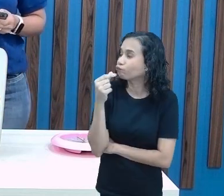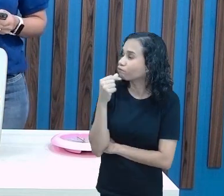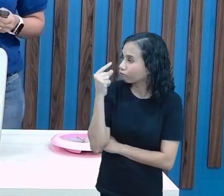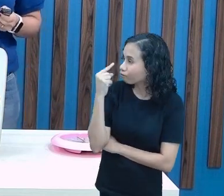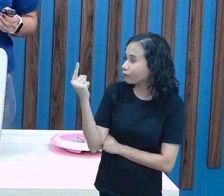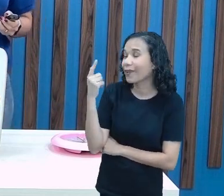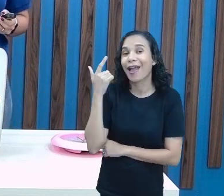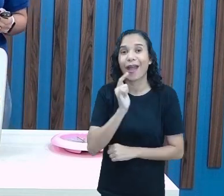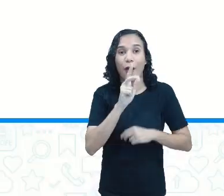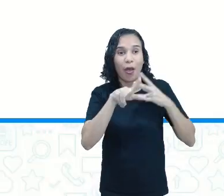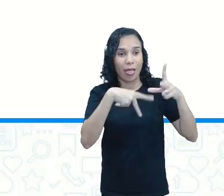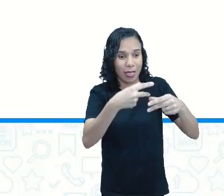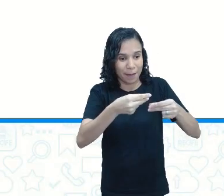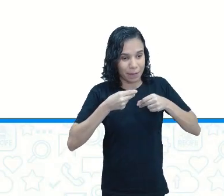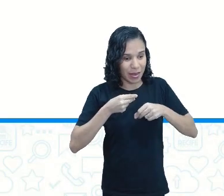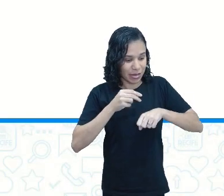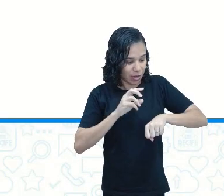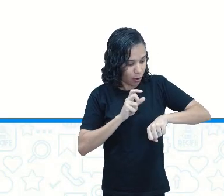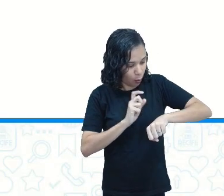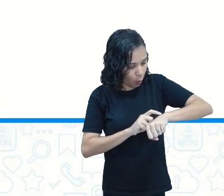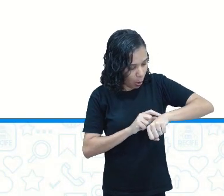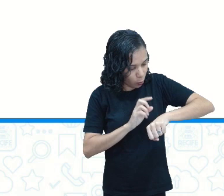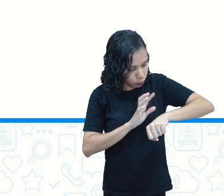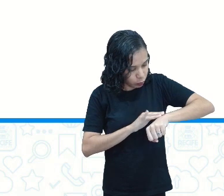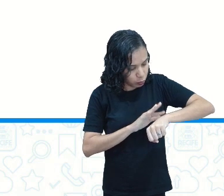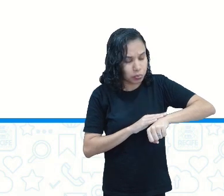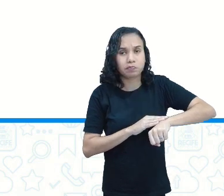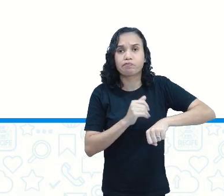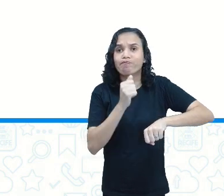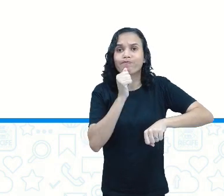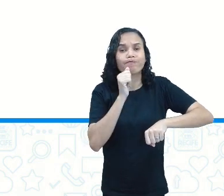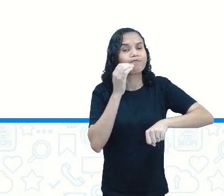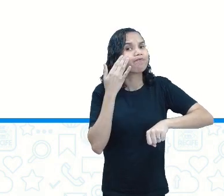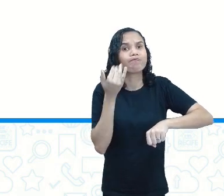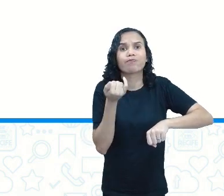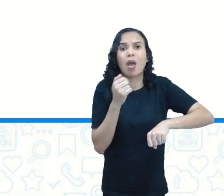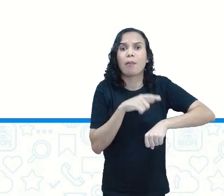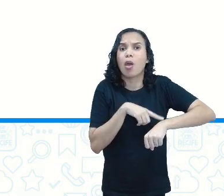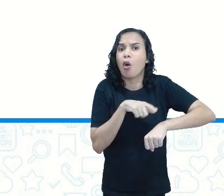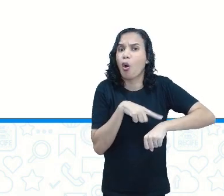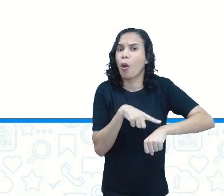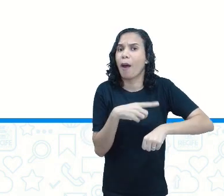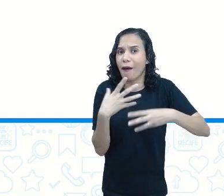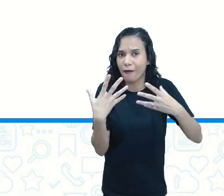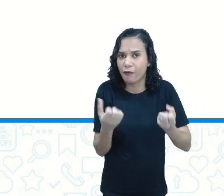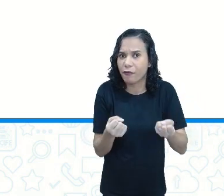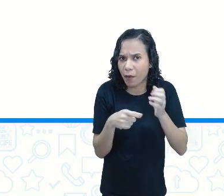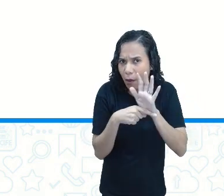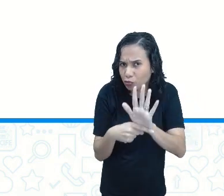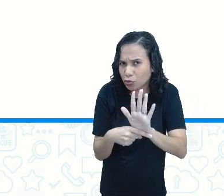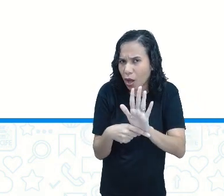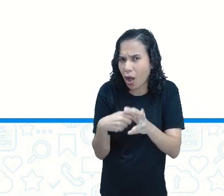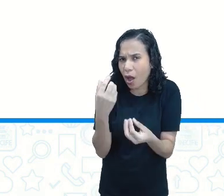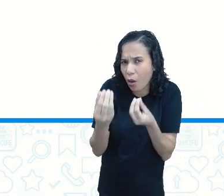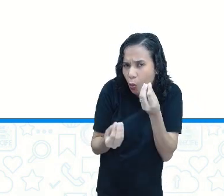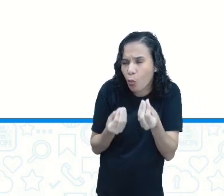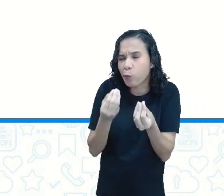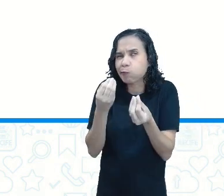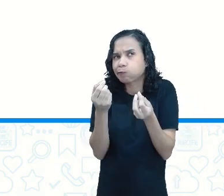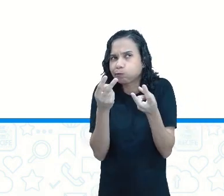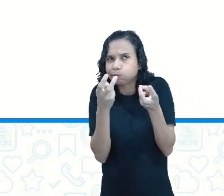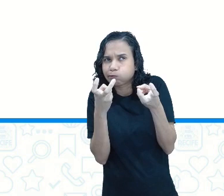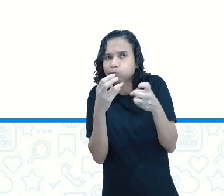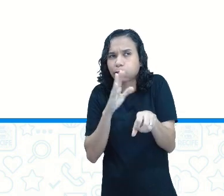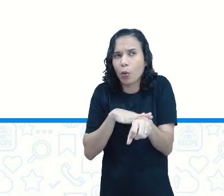ele ganhou um relógio digital, mas não sabe ver as horas. Vamos ajudá-lo? Como é que a gente faz a leitura